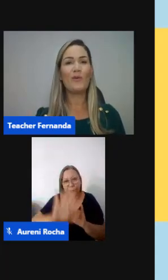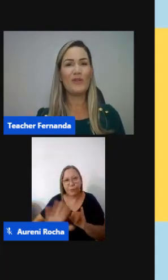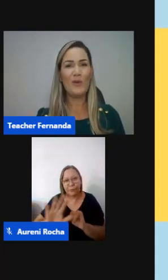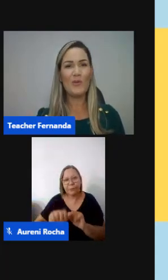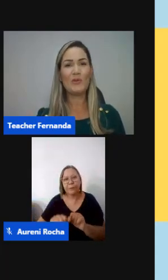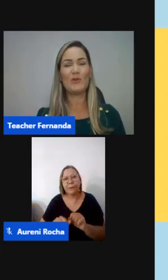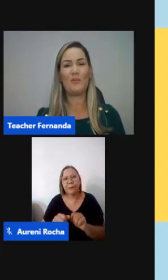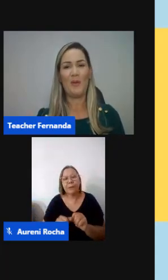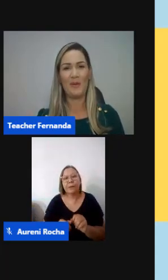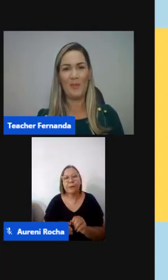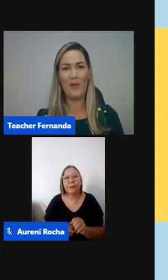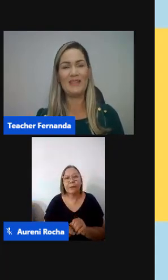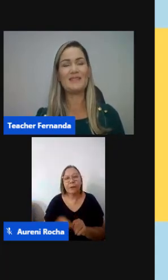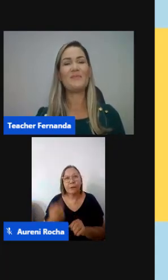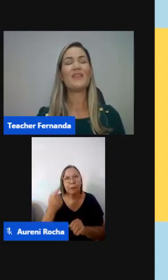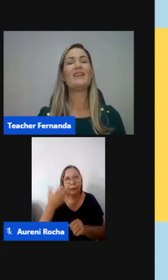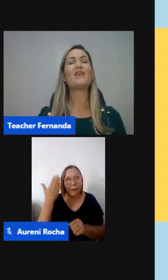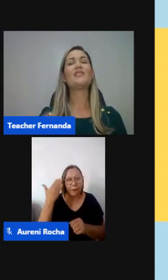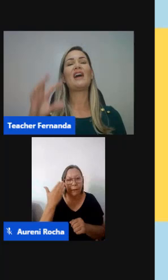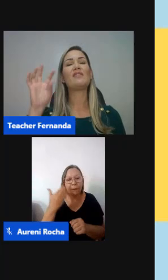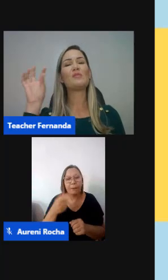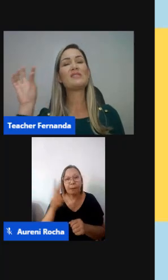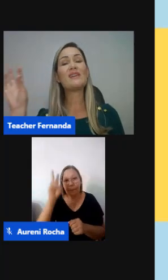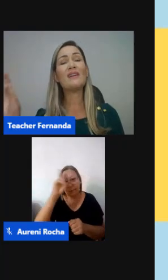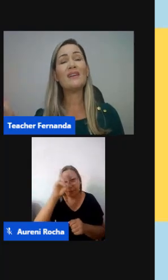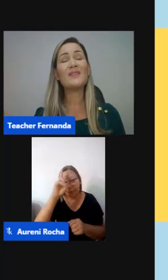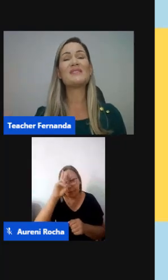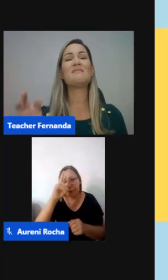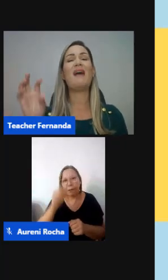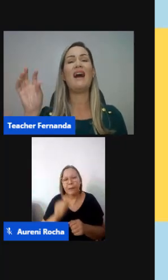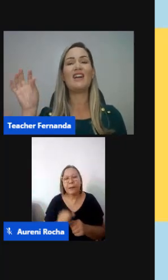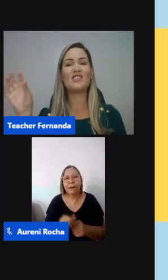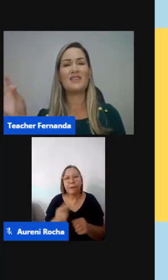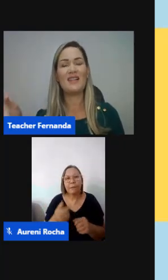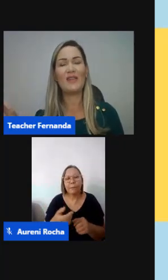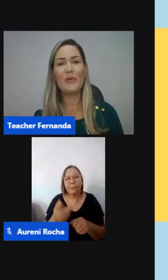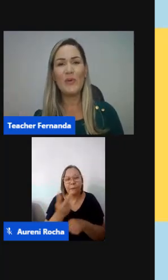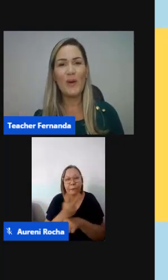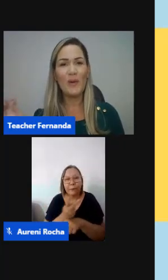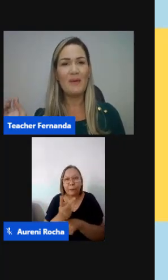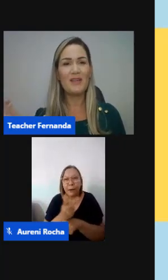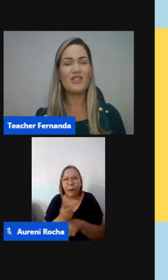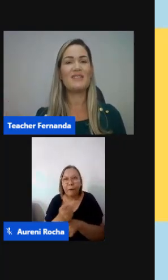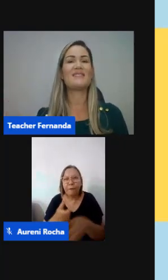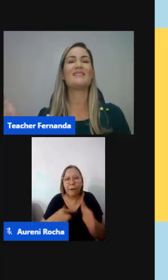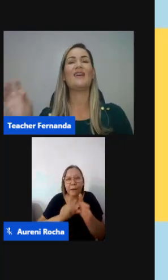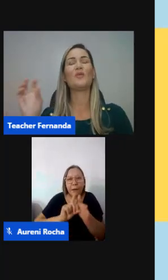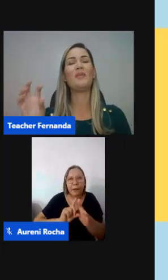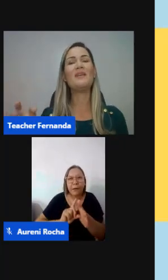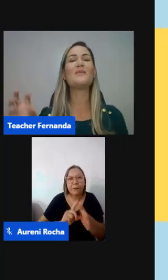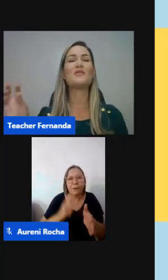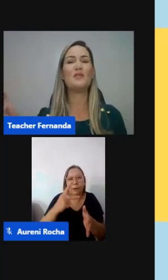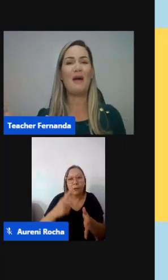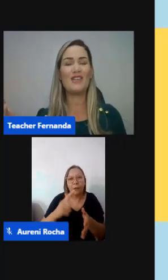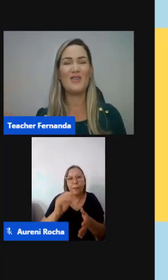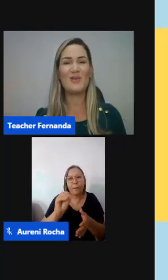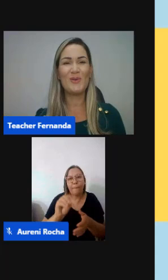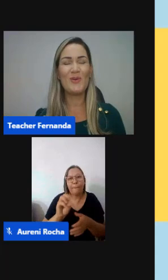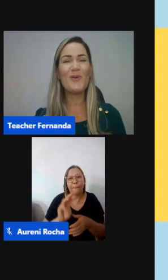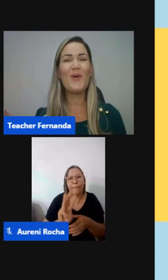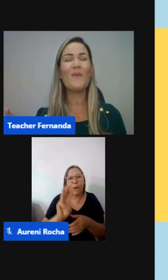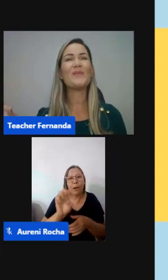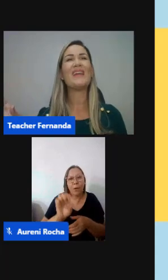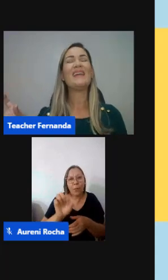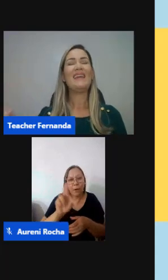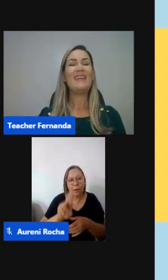produzia conteúdo no PowerPoint, que eu ficava buscando as imagens lá no Google Images, né, no banco de imagens